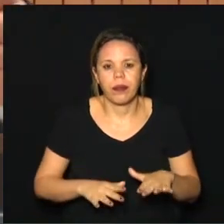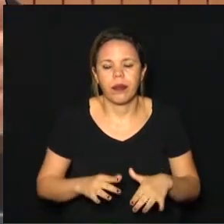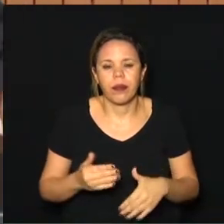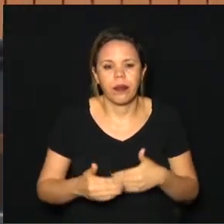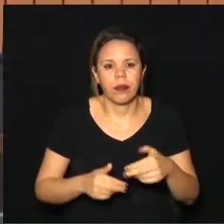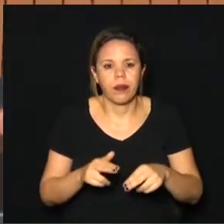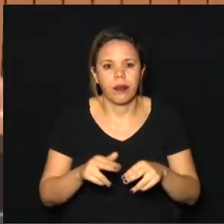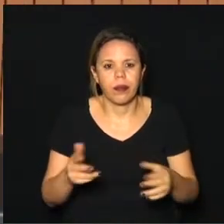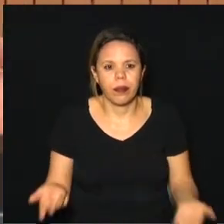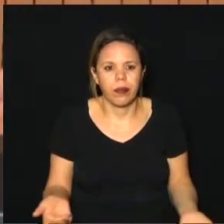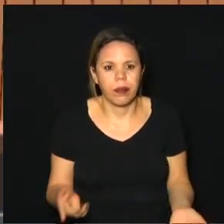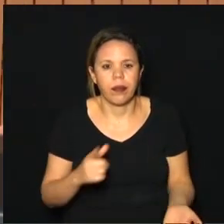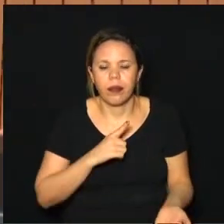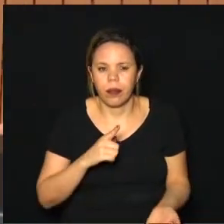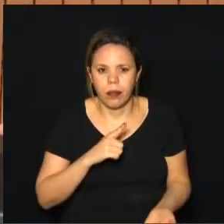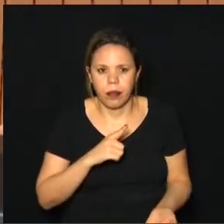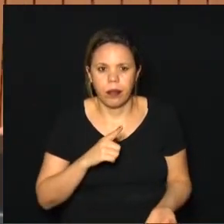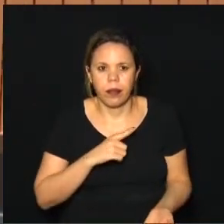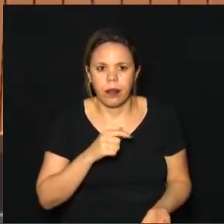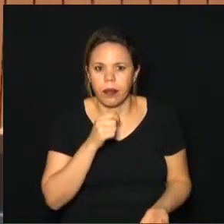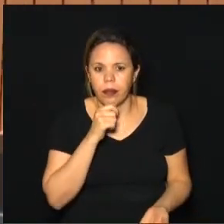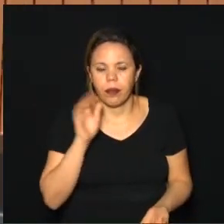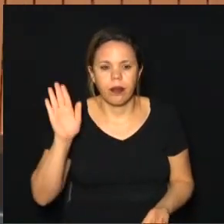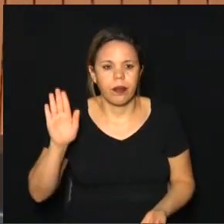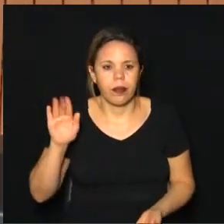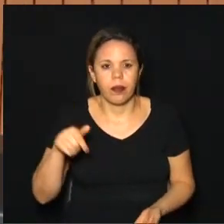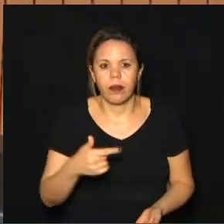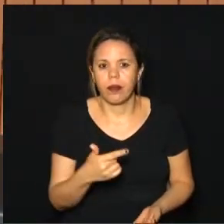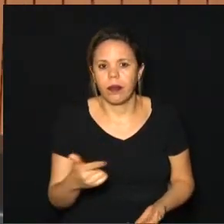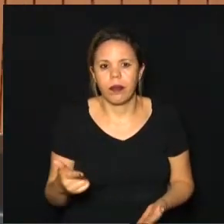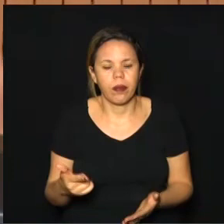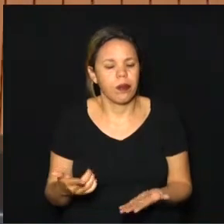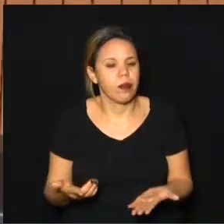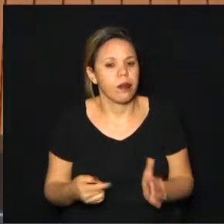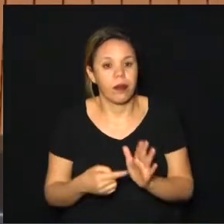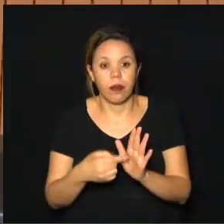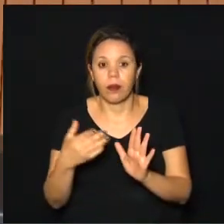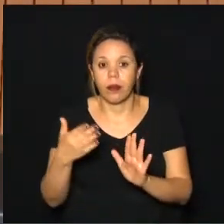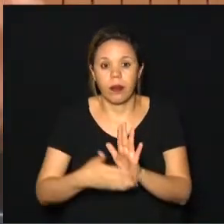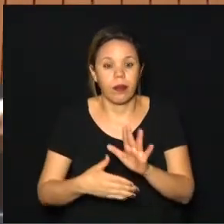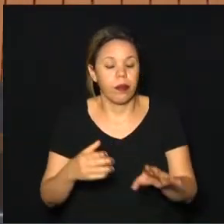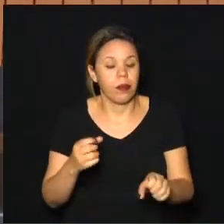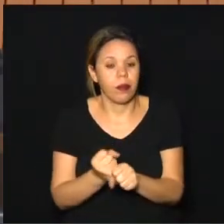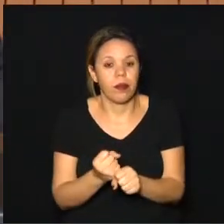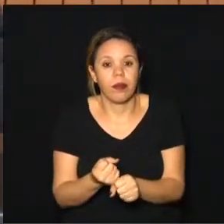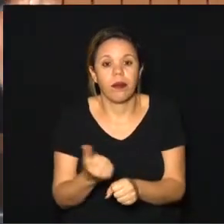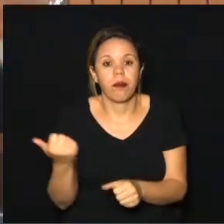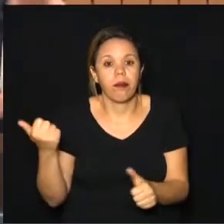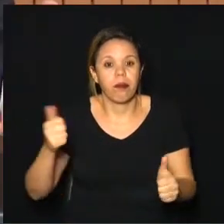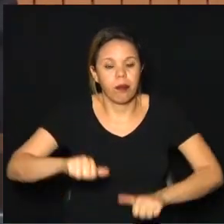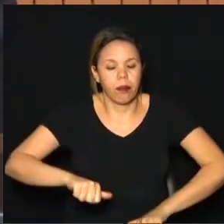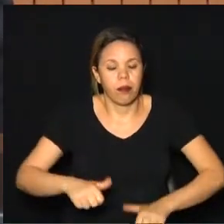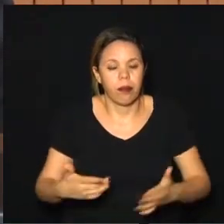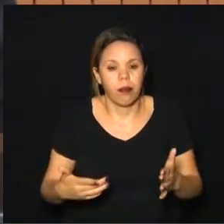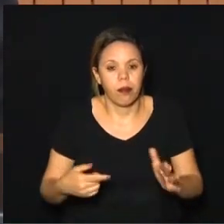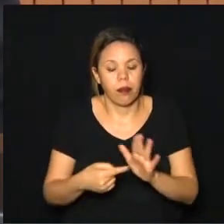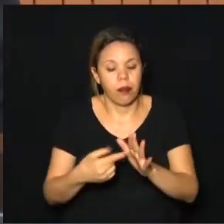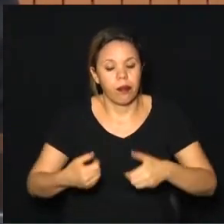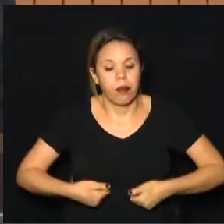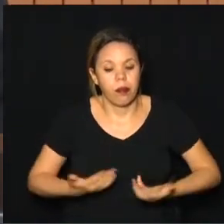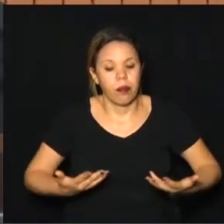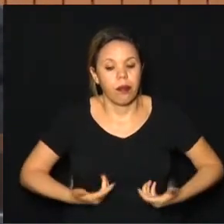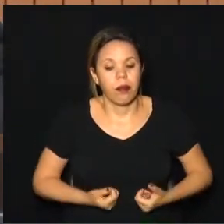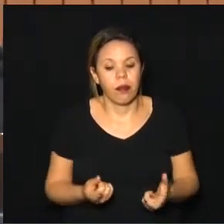decorrentes disso. Existe ainda a situação do candidato que não presta contas, que é a pior situação. O candidato que não presta contas, ele